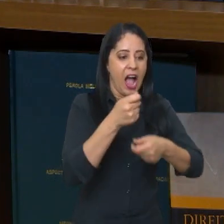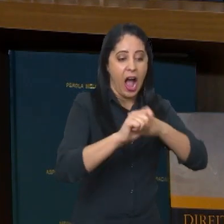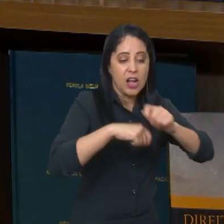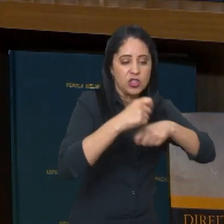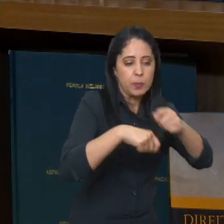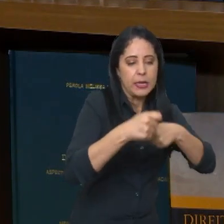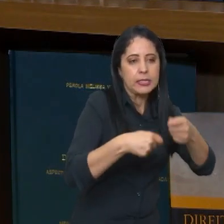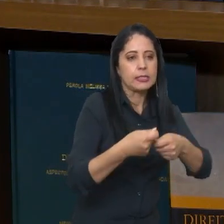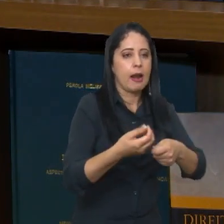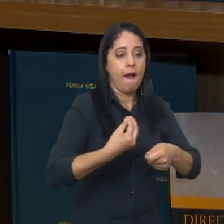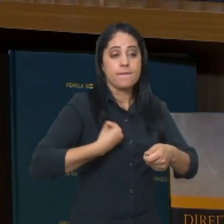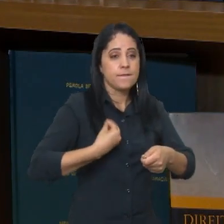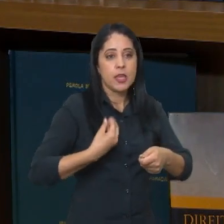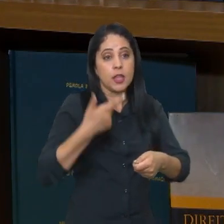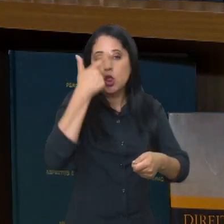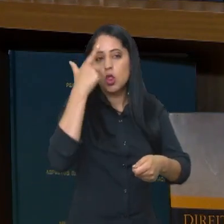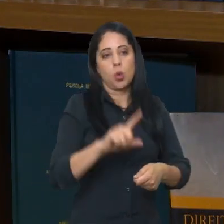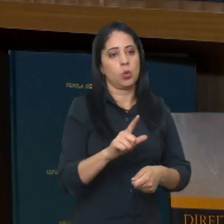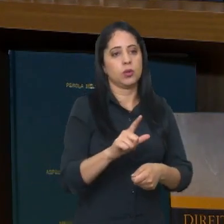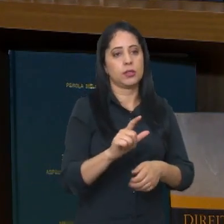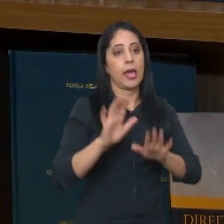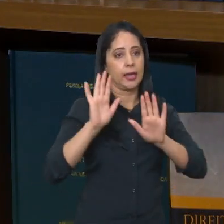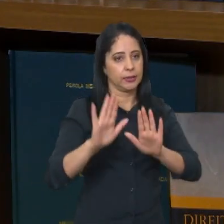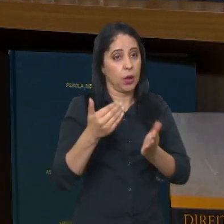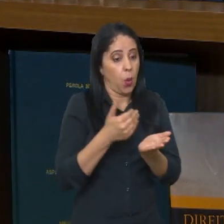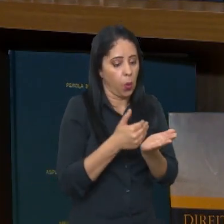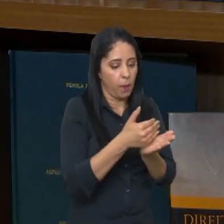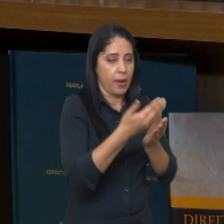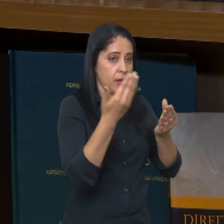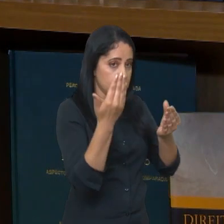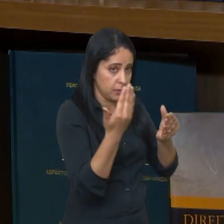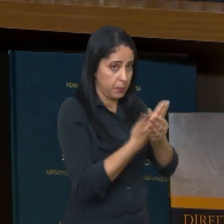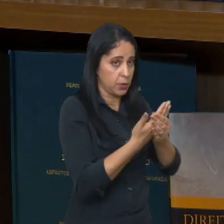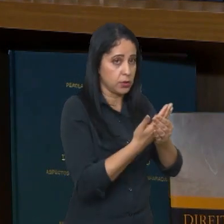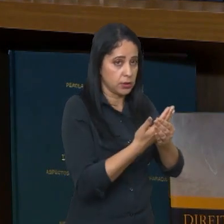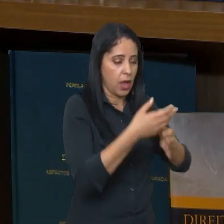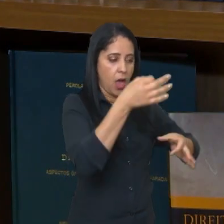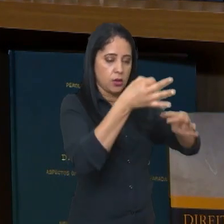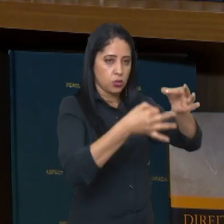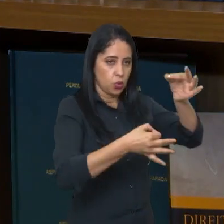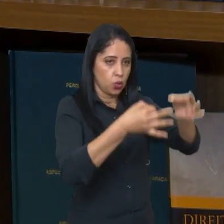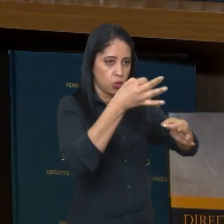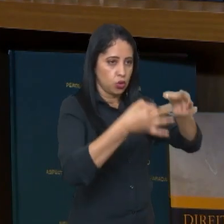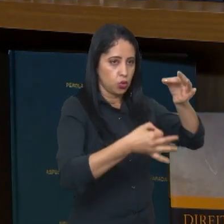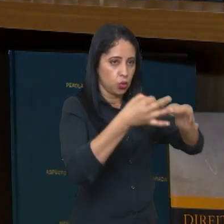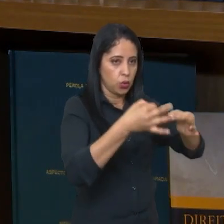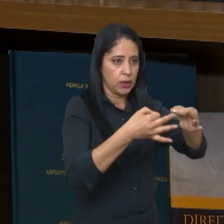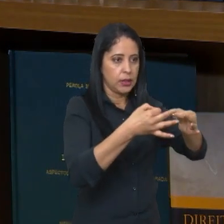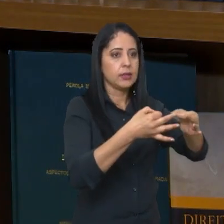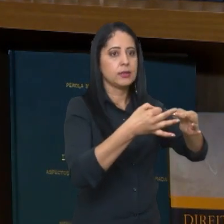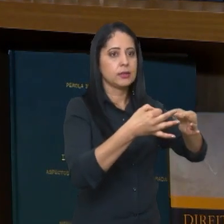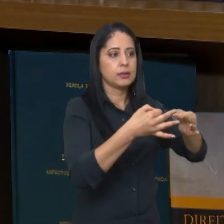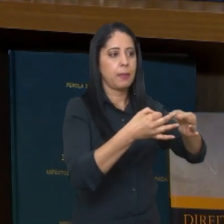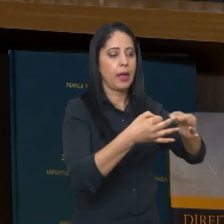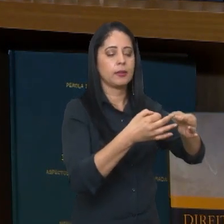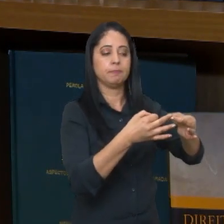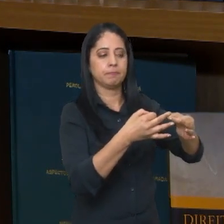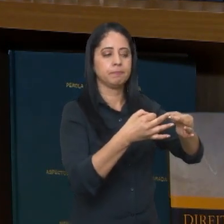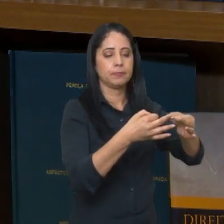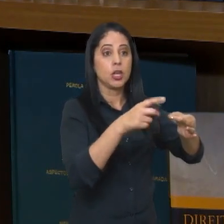a própria vida. Então, através de um processo judicial, não é, o juiz vai determinar um curador, uma